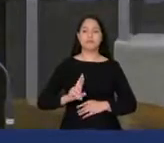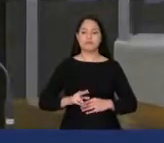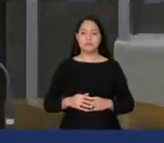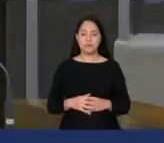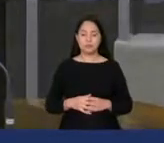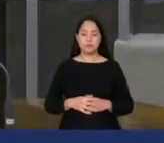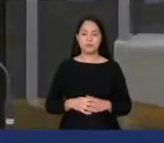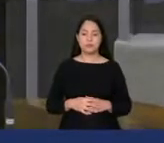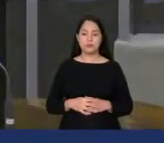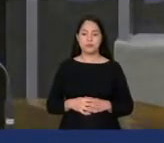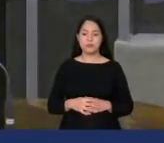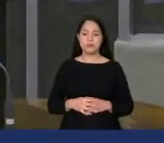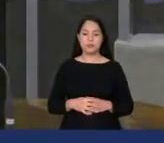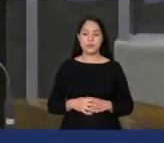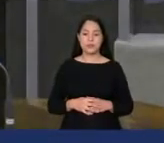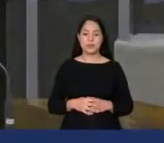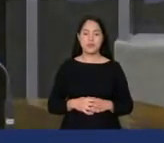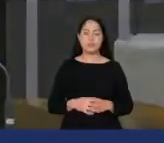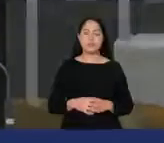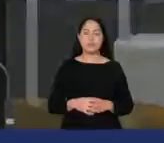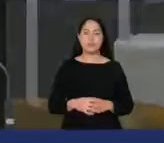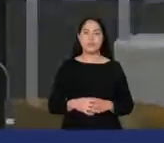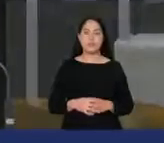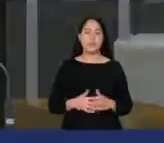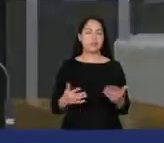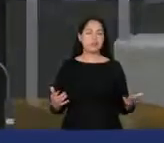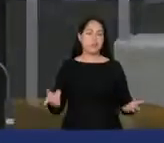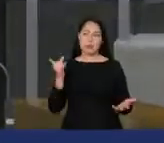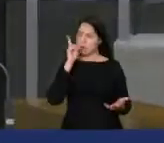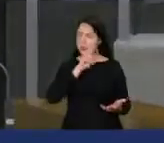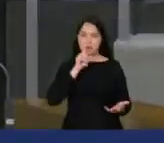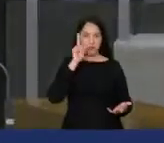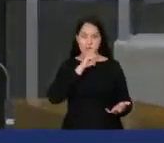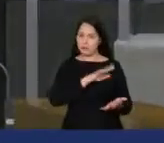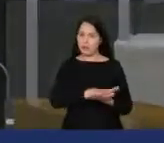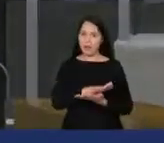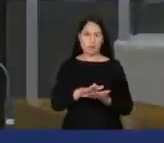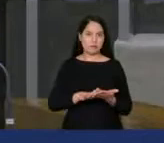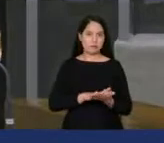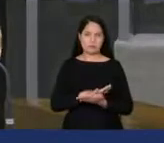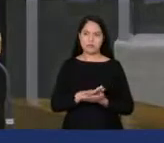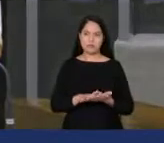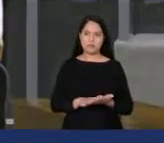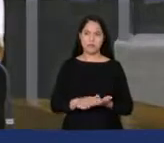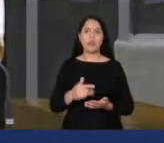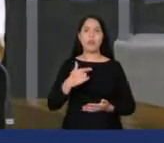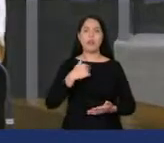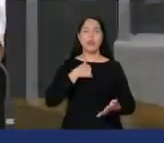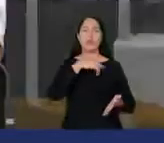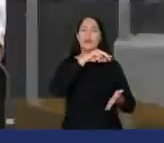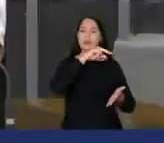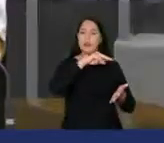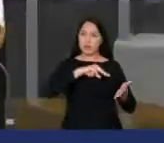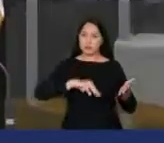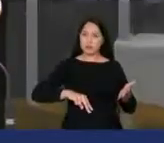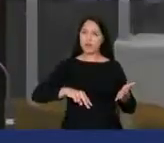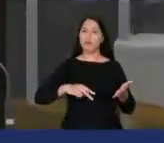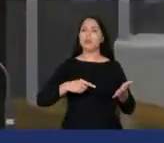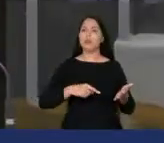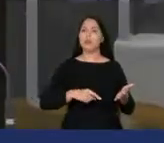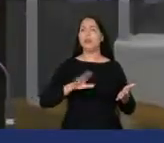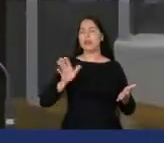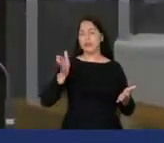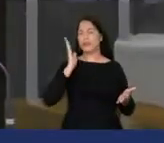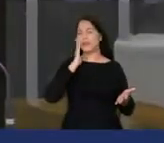cometer nenhuma falha, eu gostaria de fazer a leitura do meu discurso. Eu sei que eu já li o discurso do presidente da